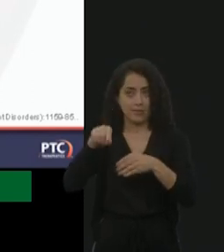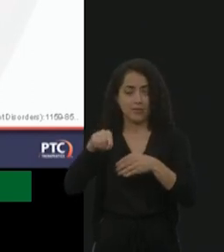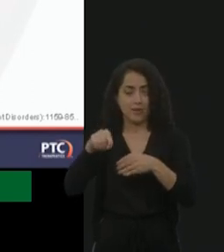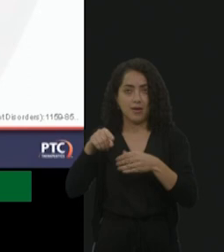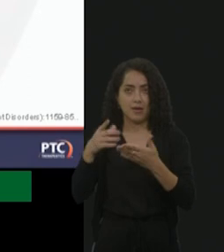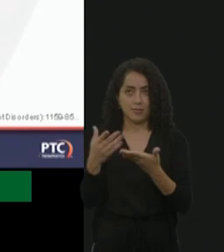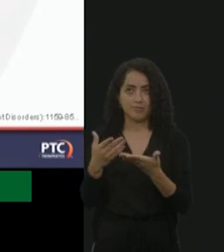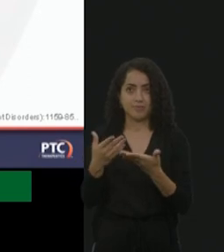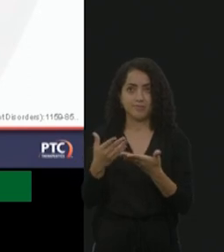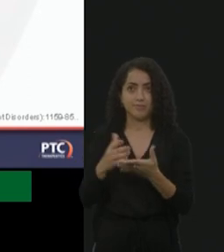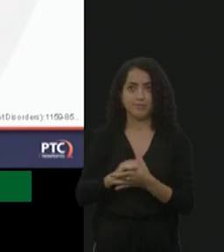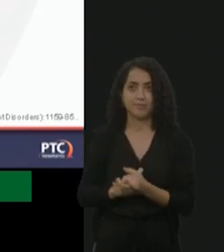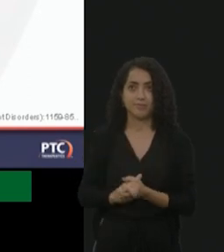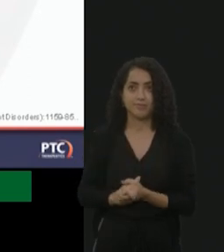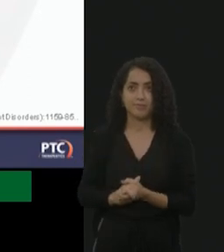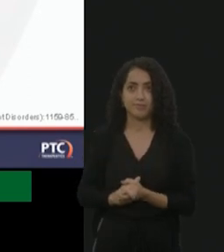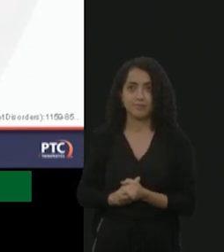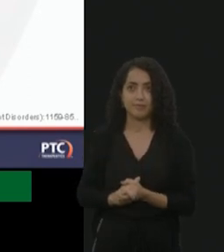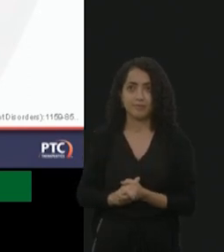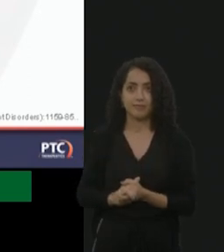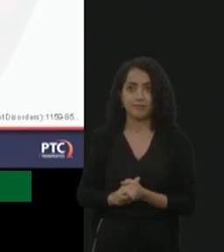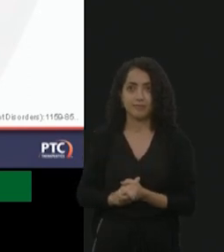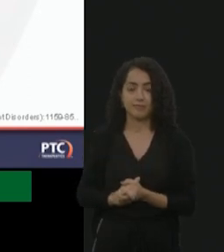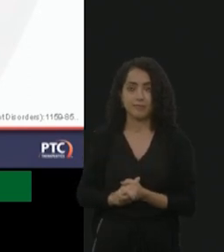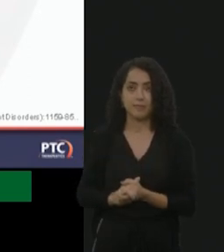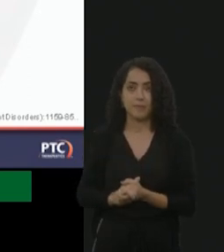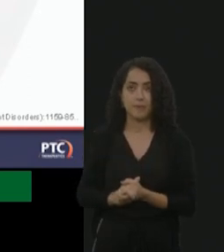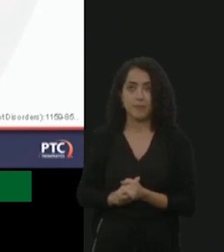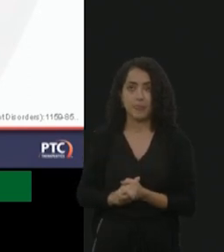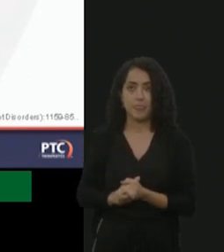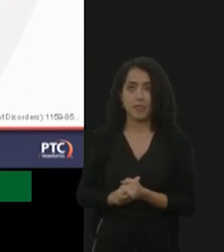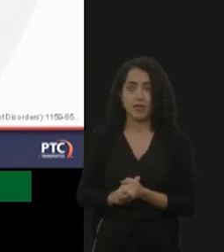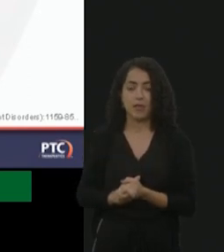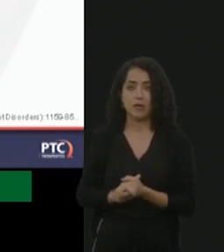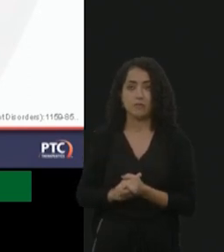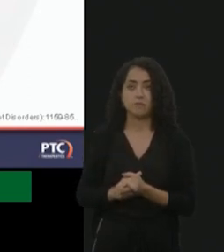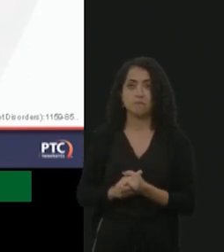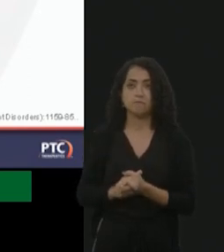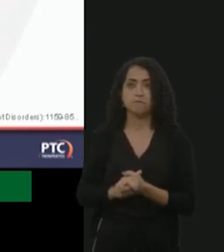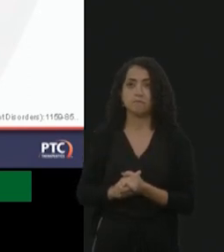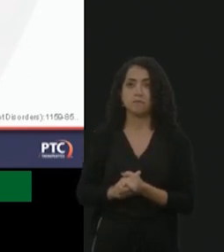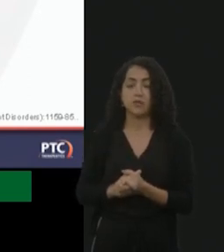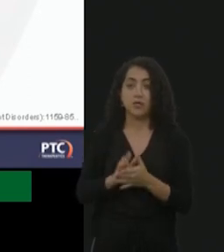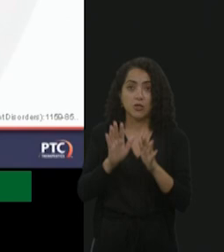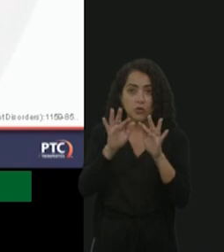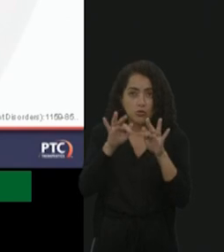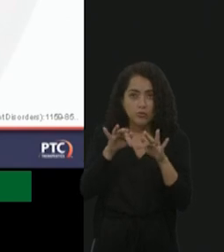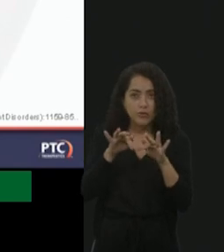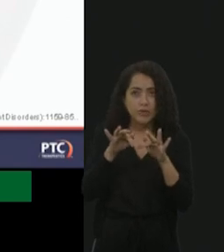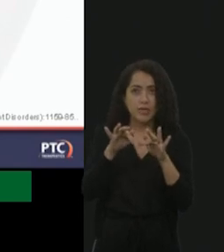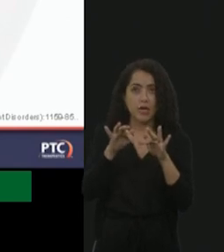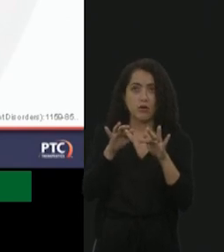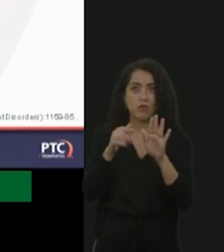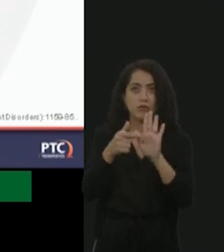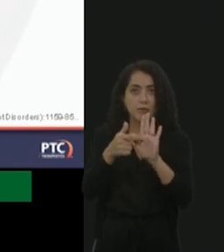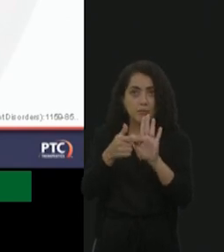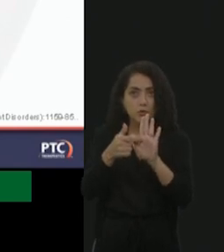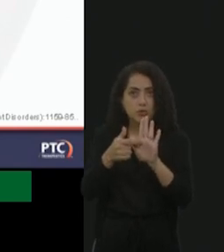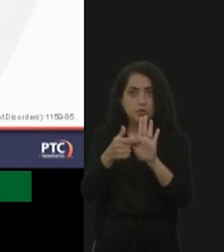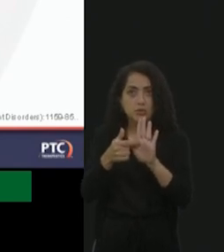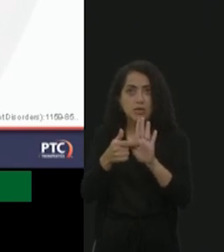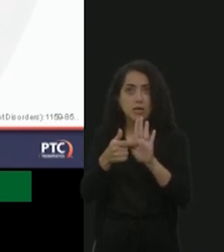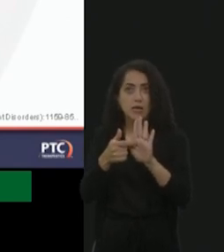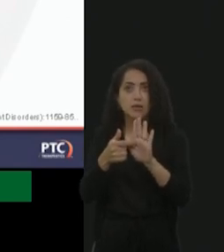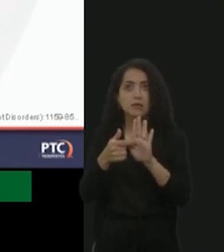marcante. E isso de maneira generalizada. E no final vai mostrar a avaliadora fazendo a manobra do arrasto, né? Então,